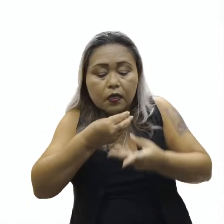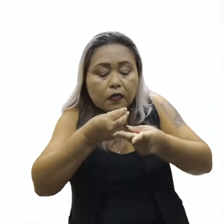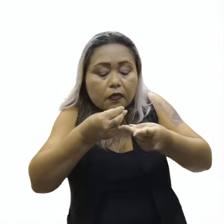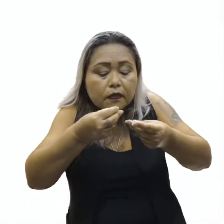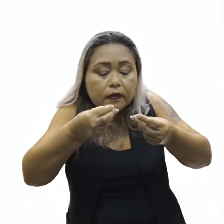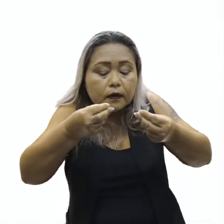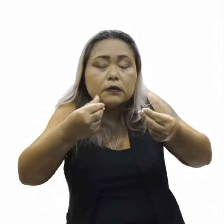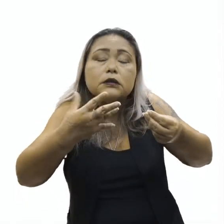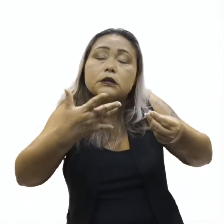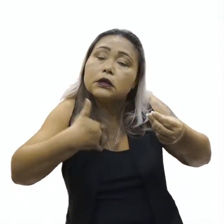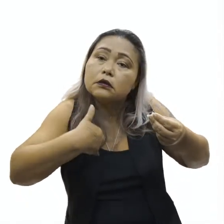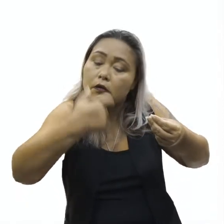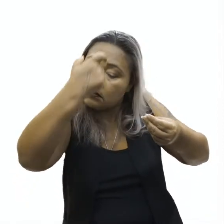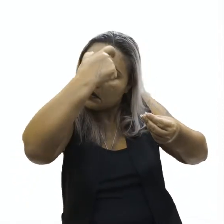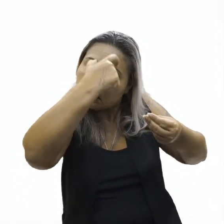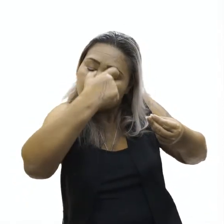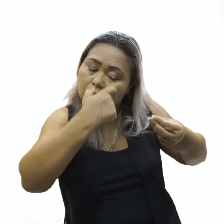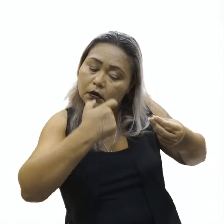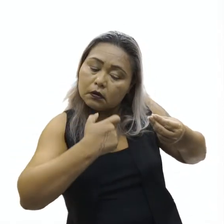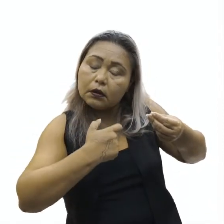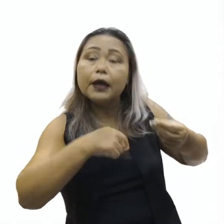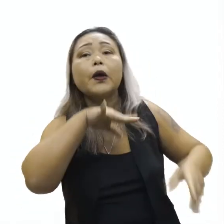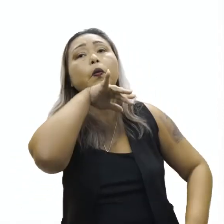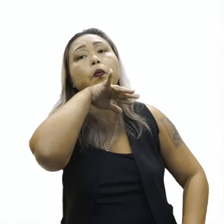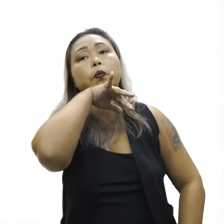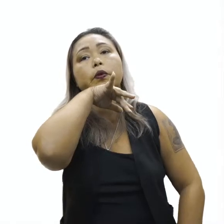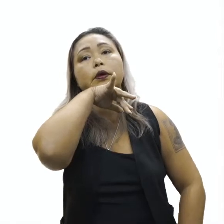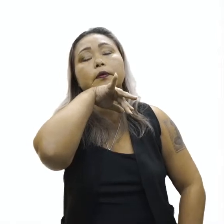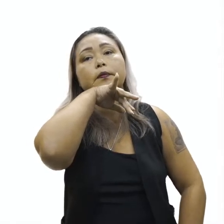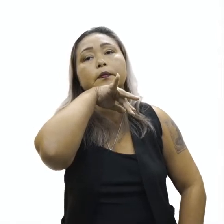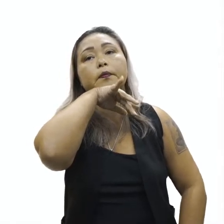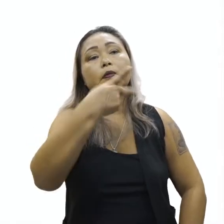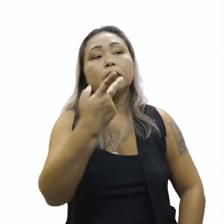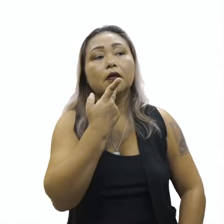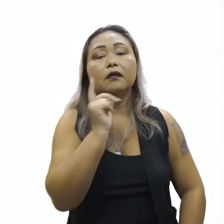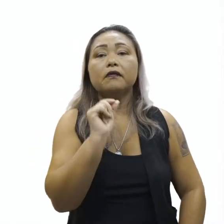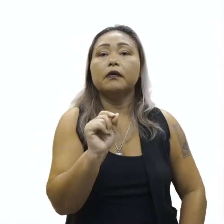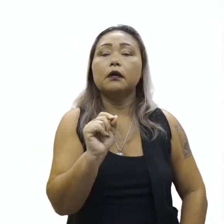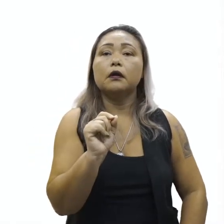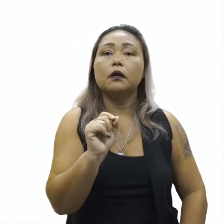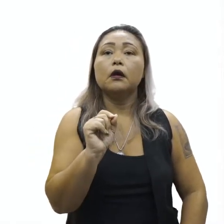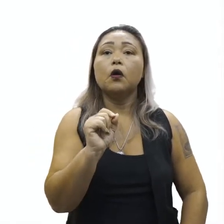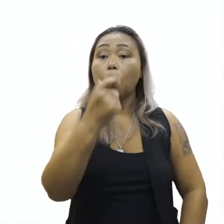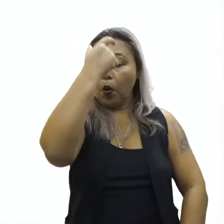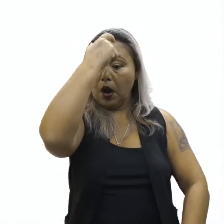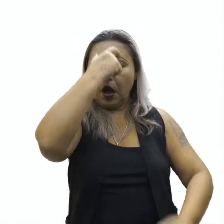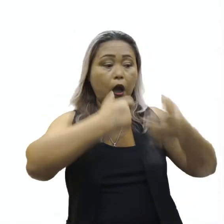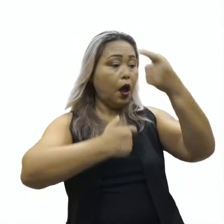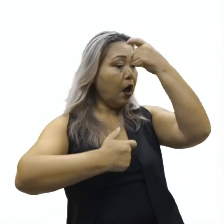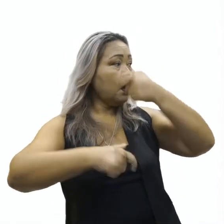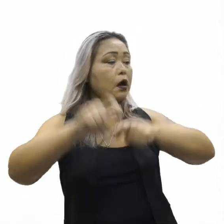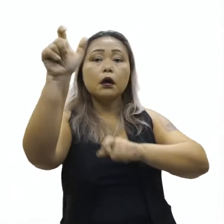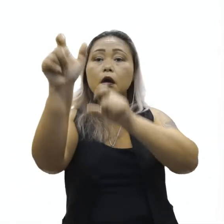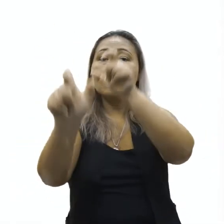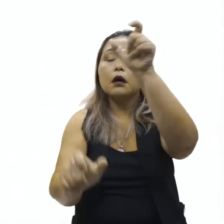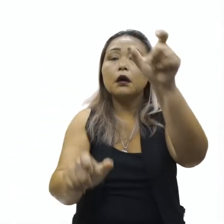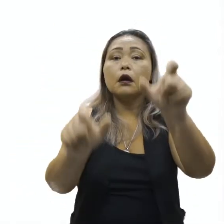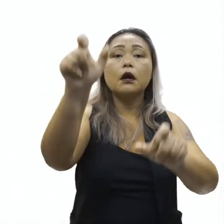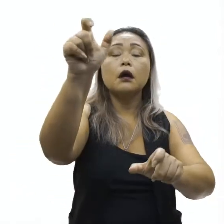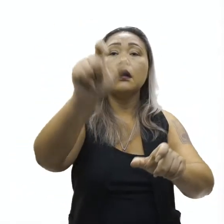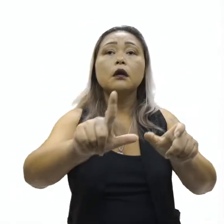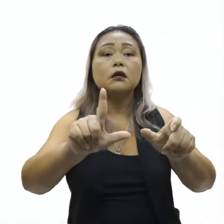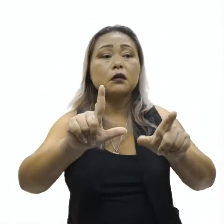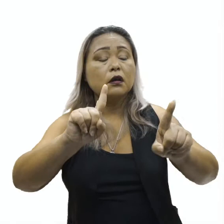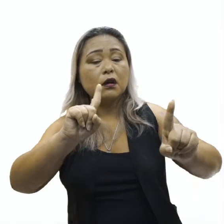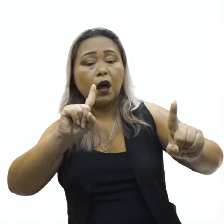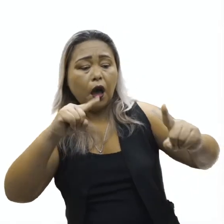humano, ele via como uma essência ruim, né? Tanto que ele diz que as pessoas elas se agrediam